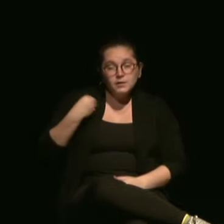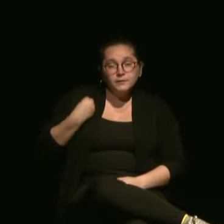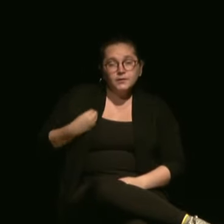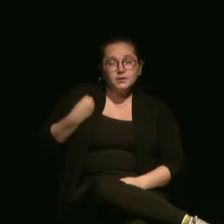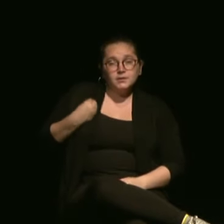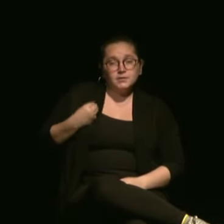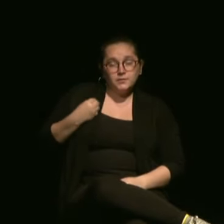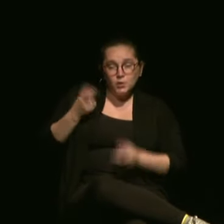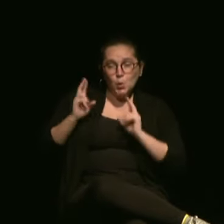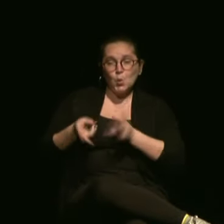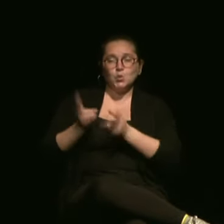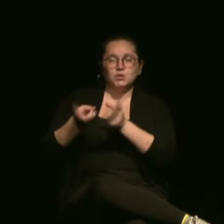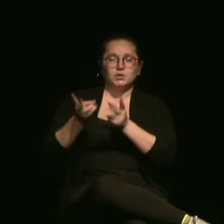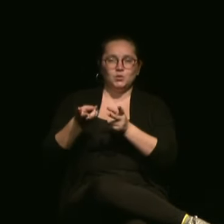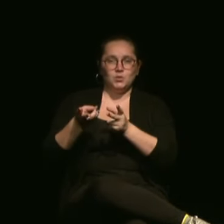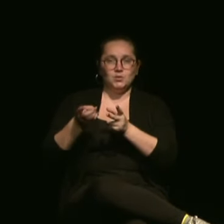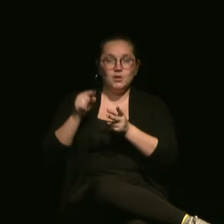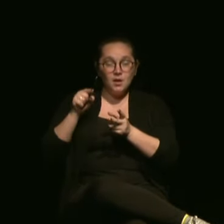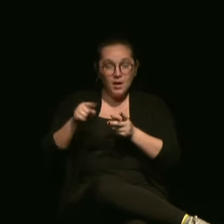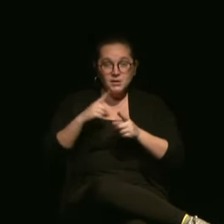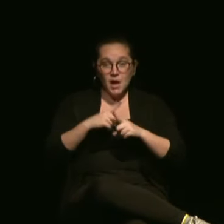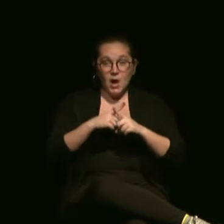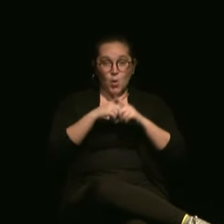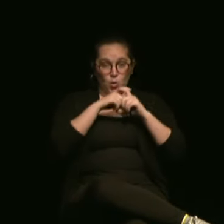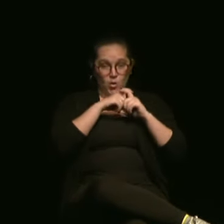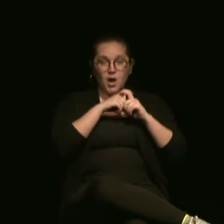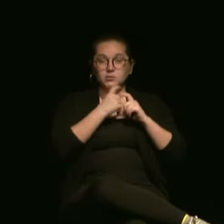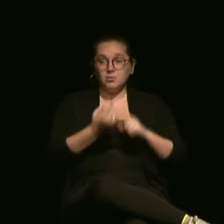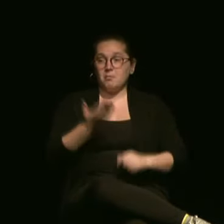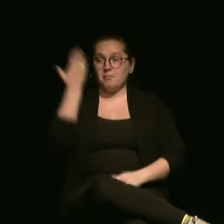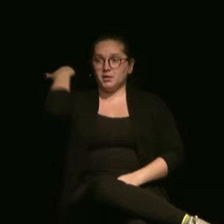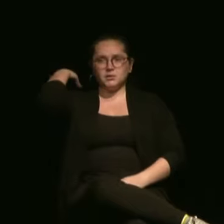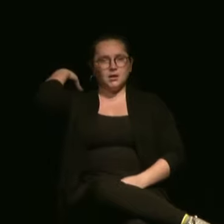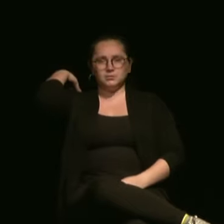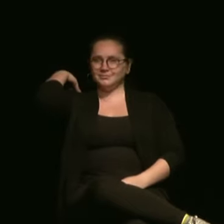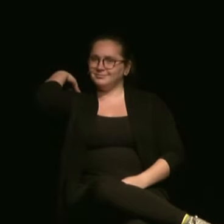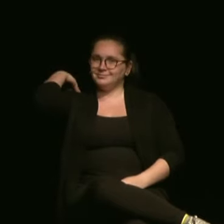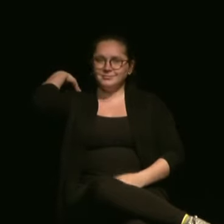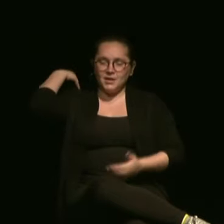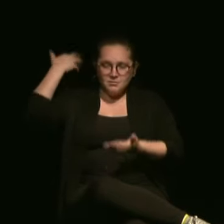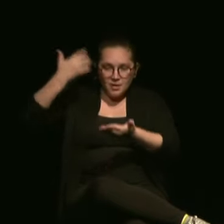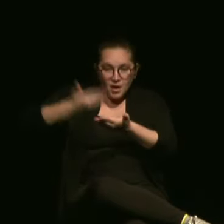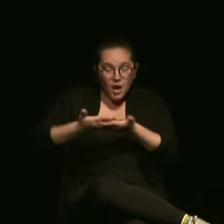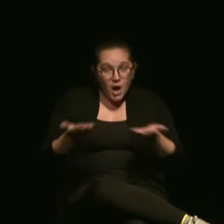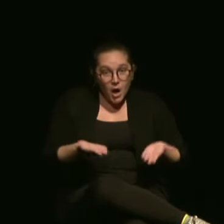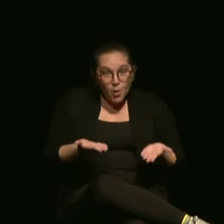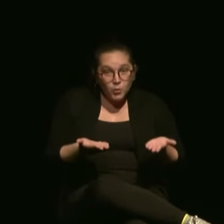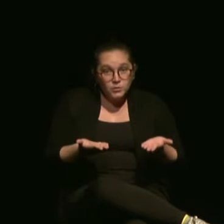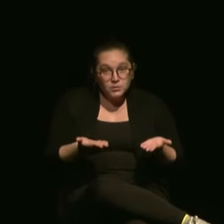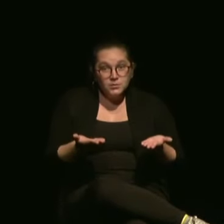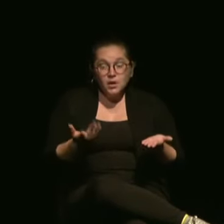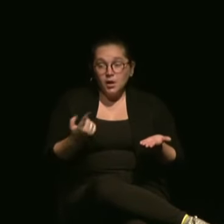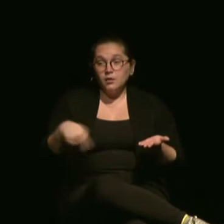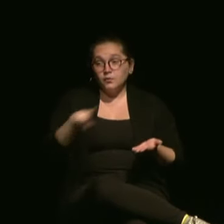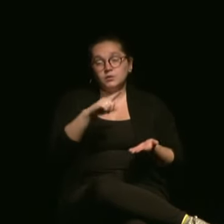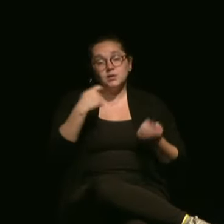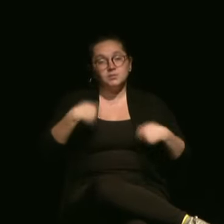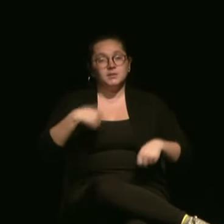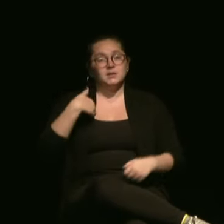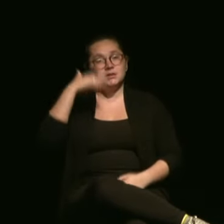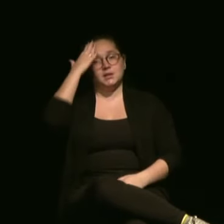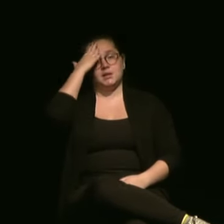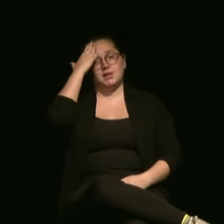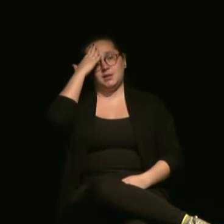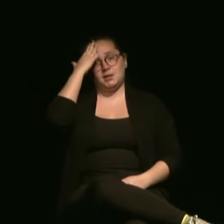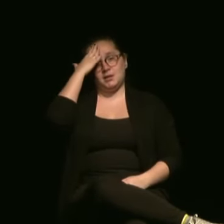presente. O Holocausto não é algo que pertence ao passado. você deve compreender, ele está falando com um